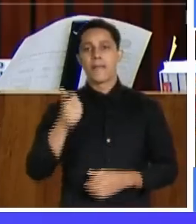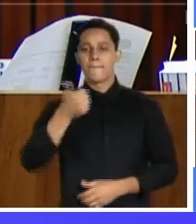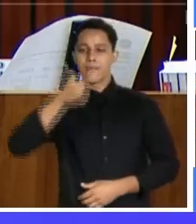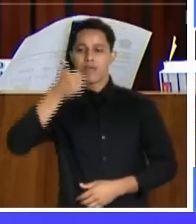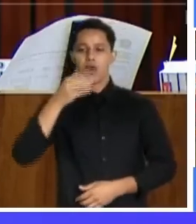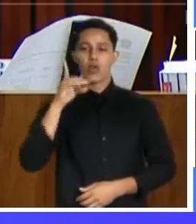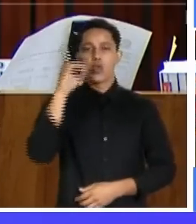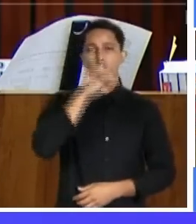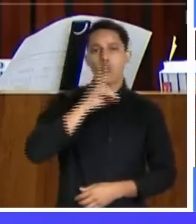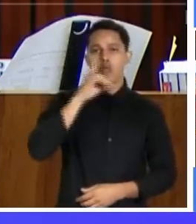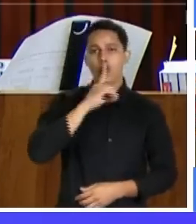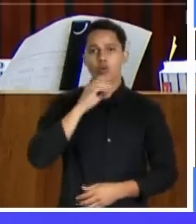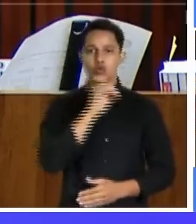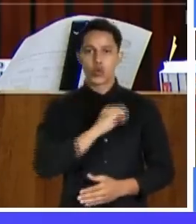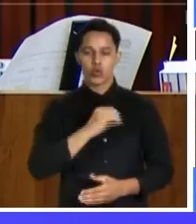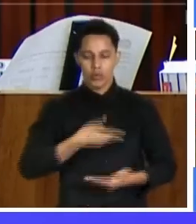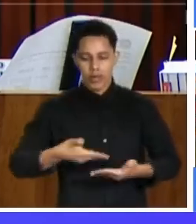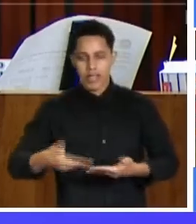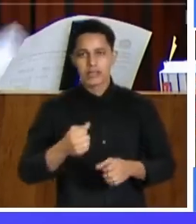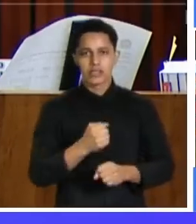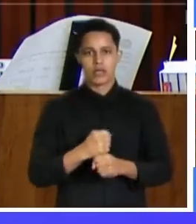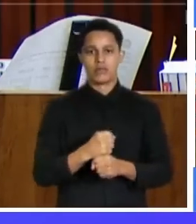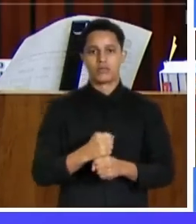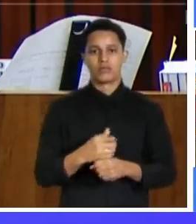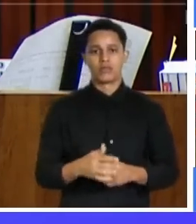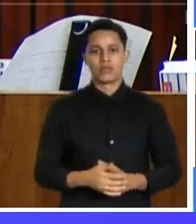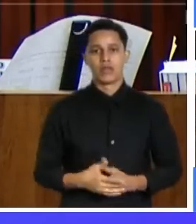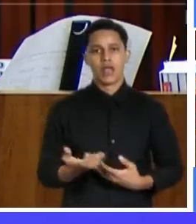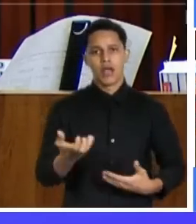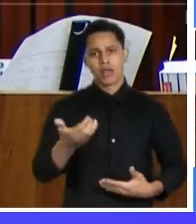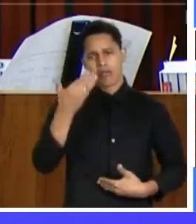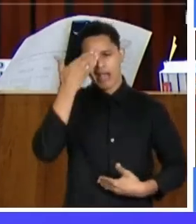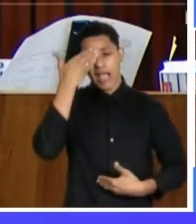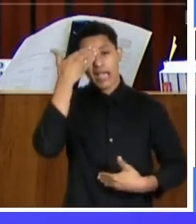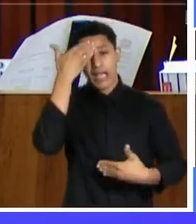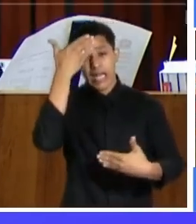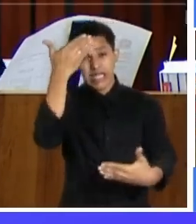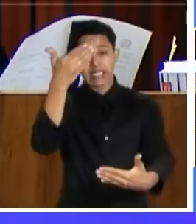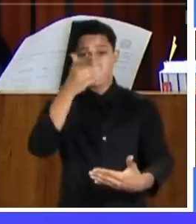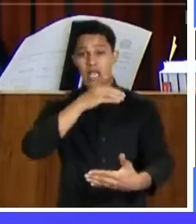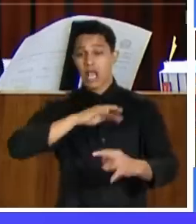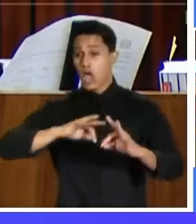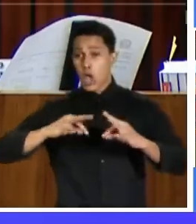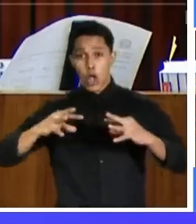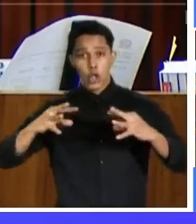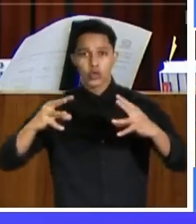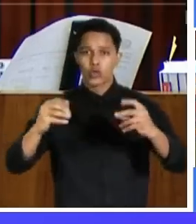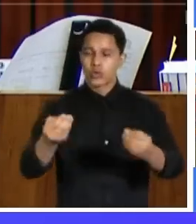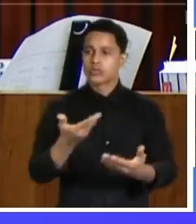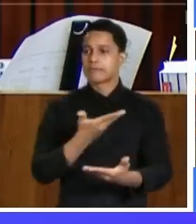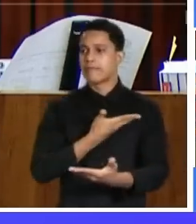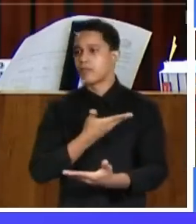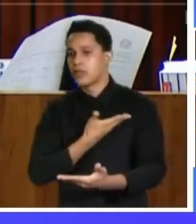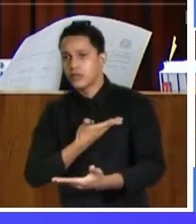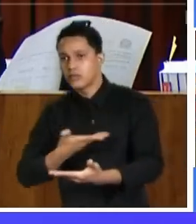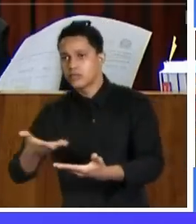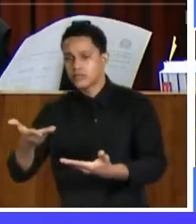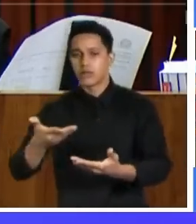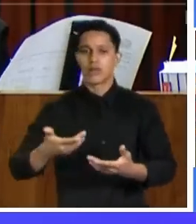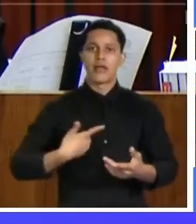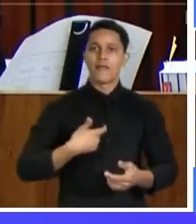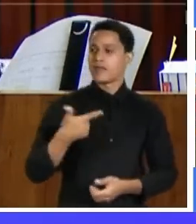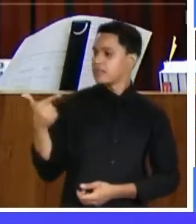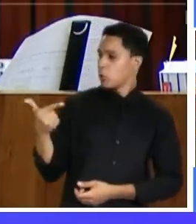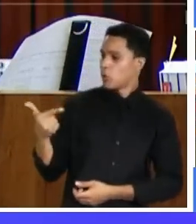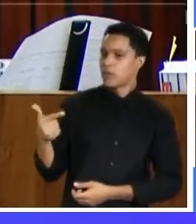crimes que cometeu e estamos apenas no início o voto do Ministro Alexandre Morais presidente